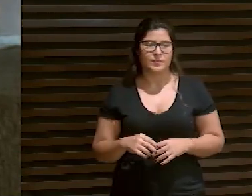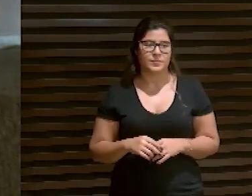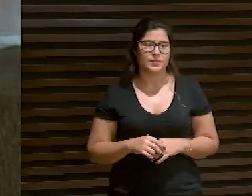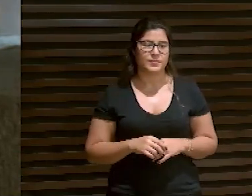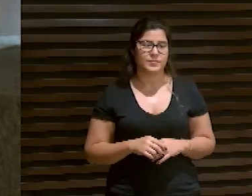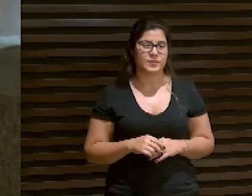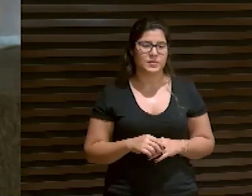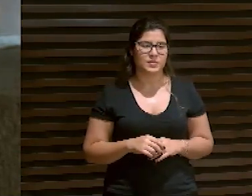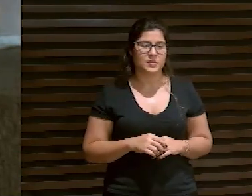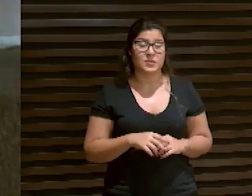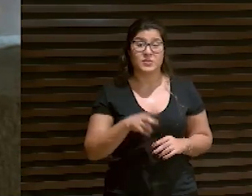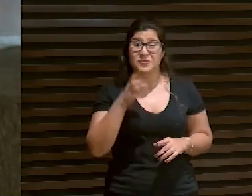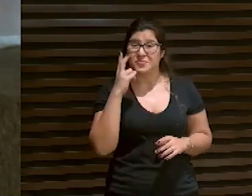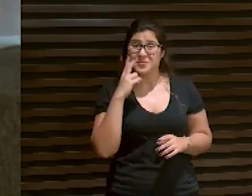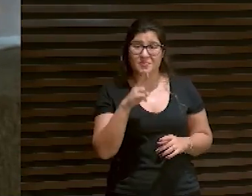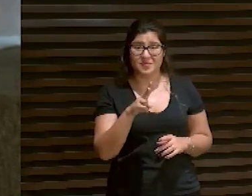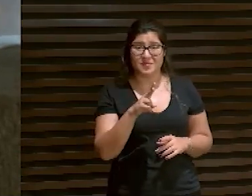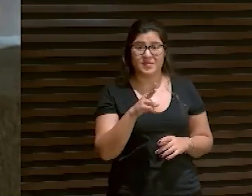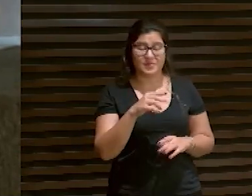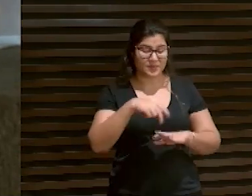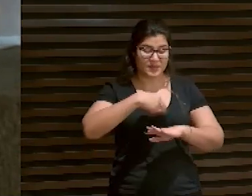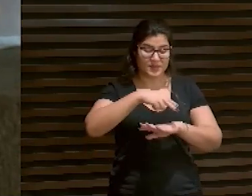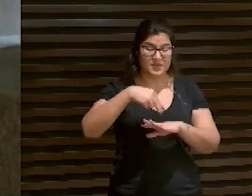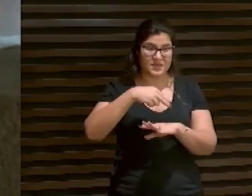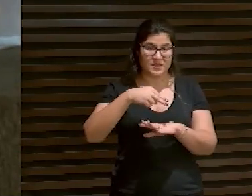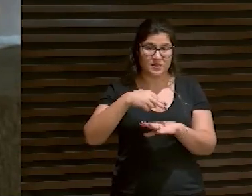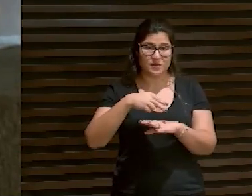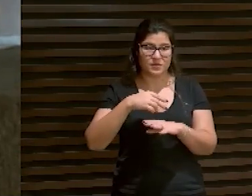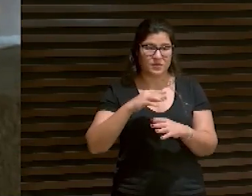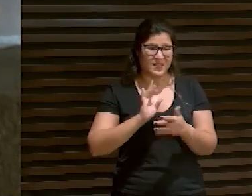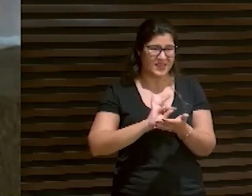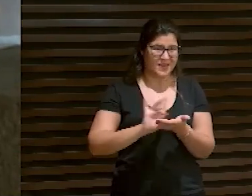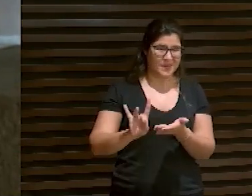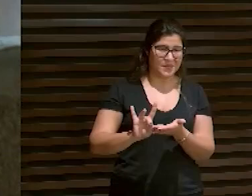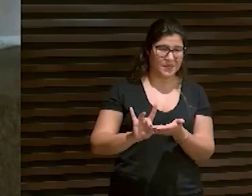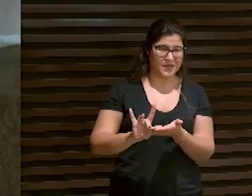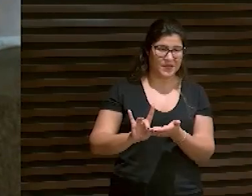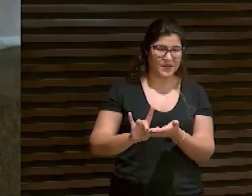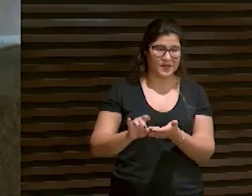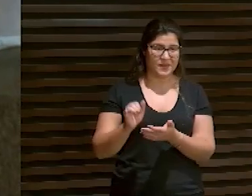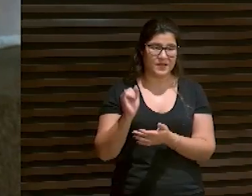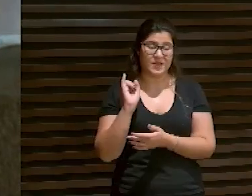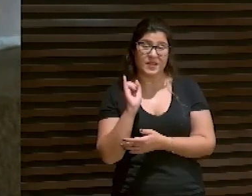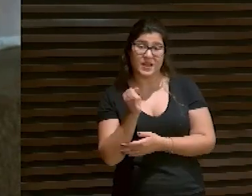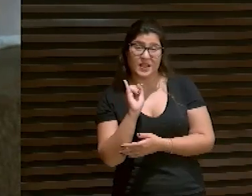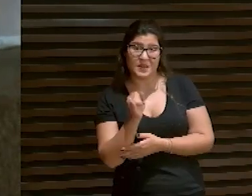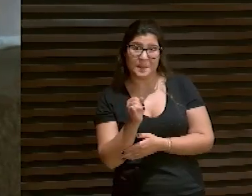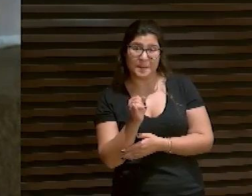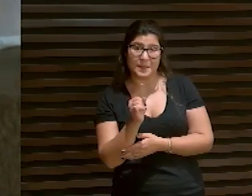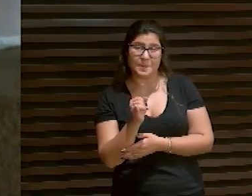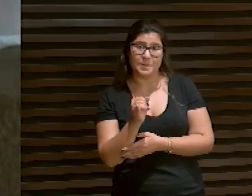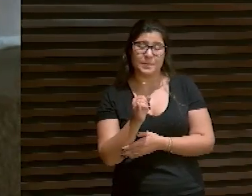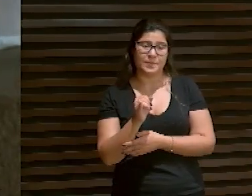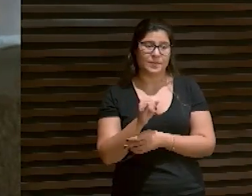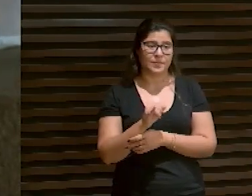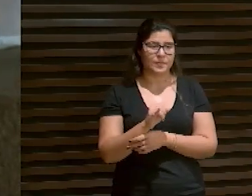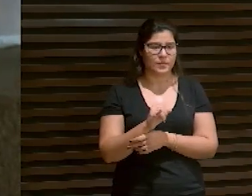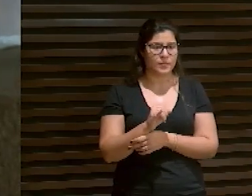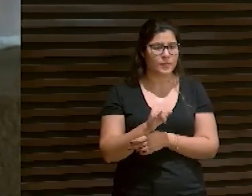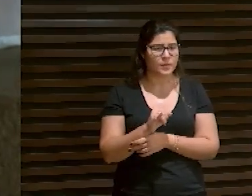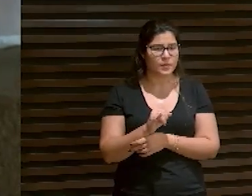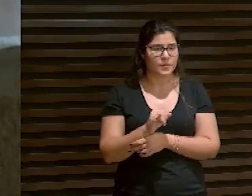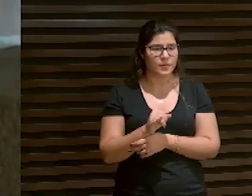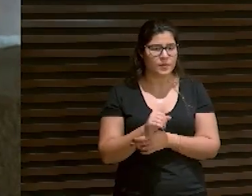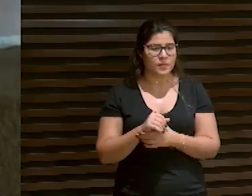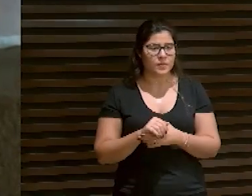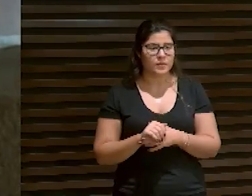nação inimiga e ímpia ser salva pelo Senhor. E uma coisa importante da gente pensar